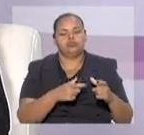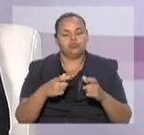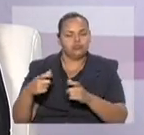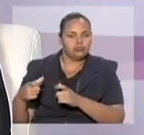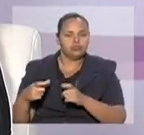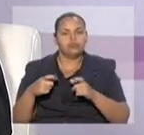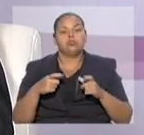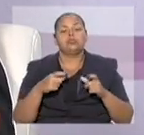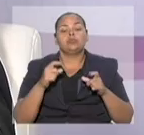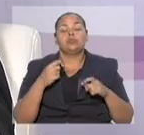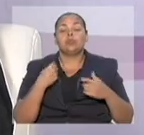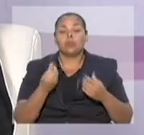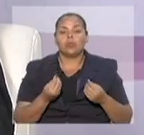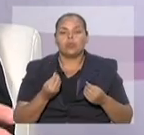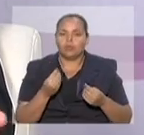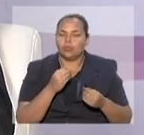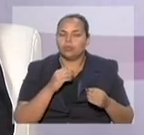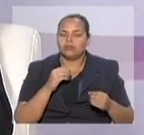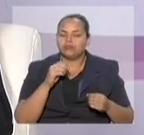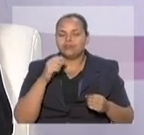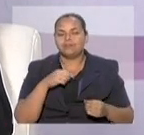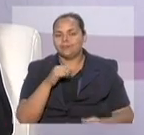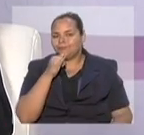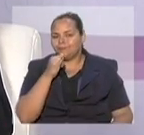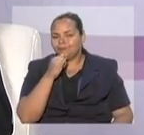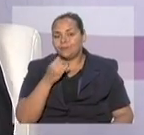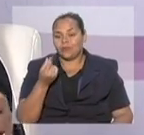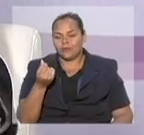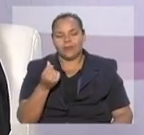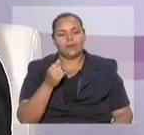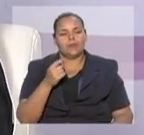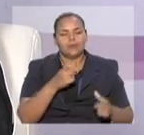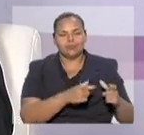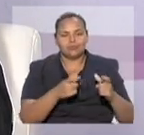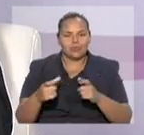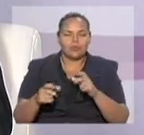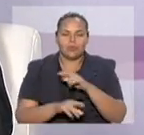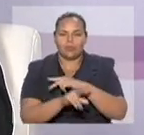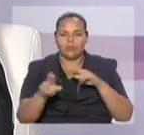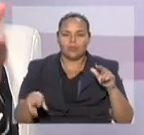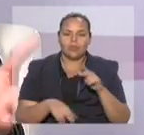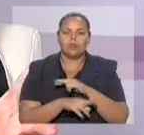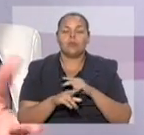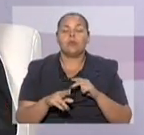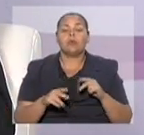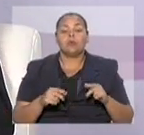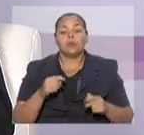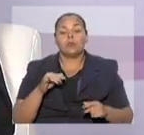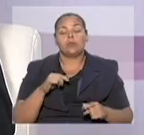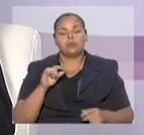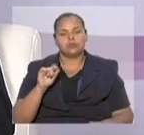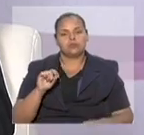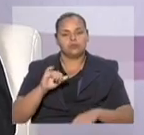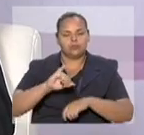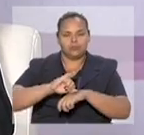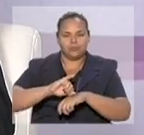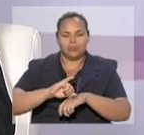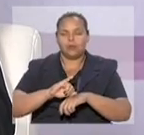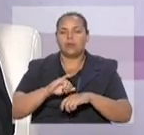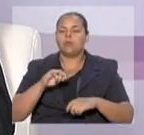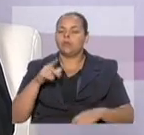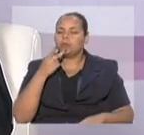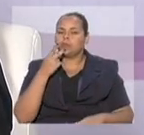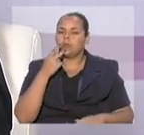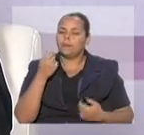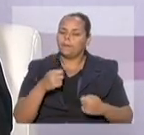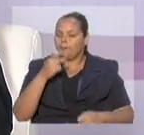com estruturas distintas, com capacidades financeiras distintas. A necessidade de centralização foi colocado antes sobre essa